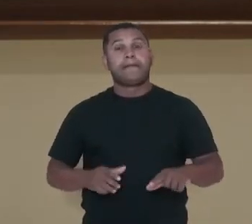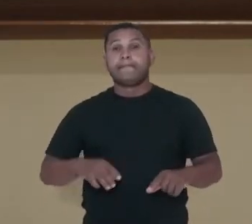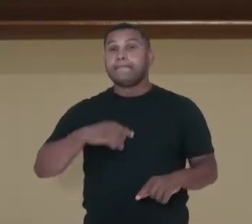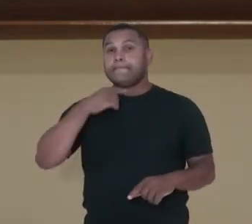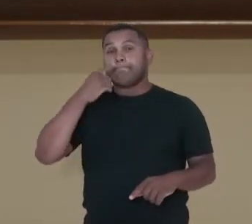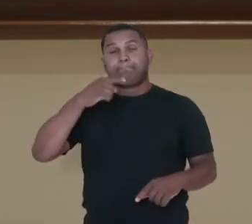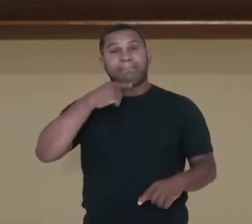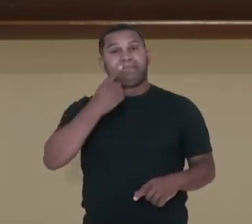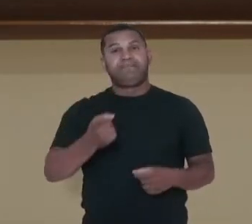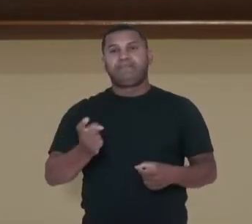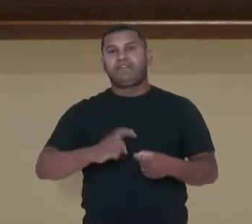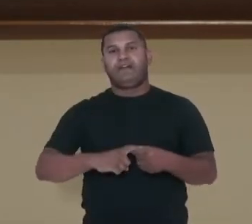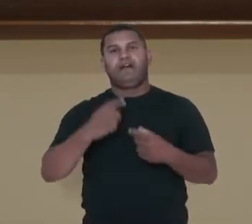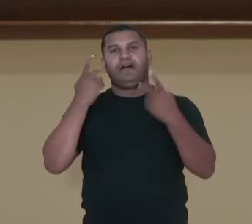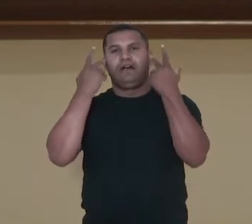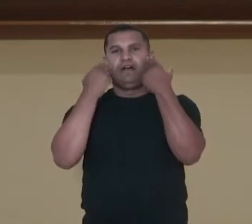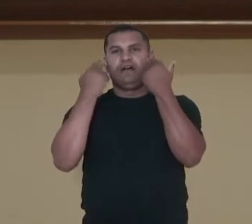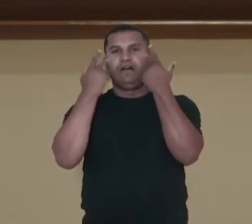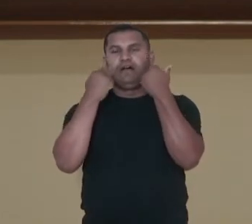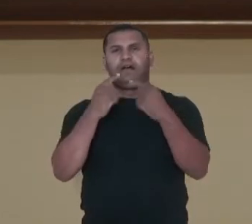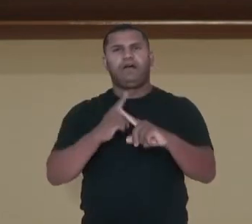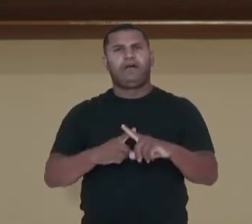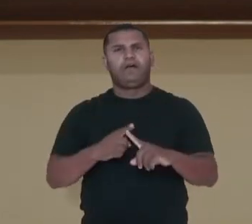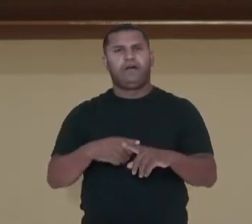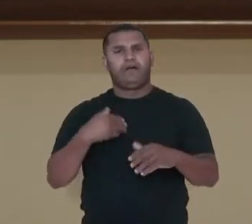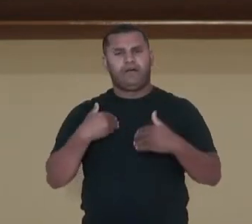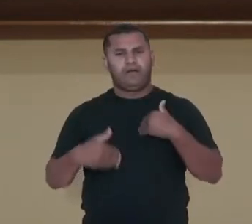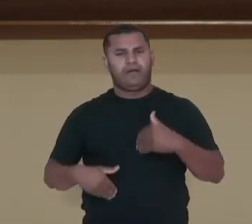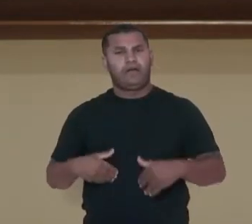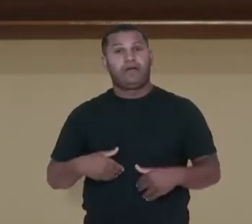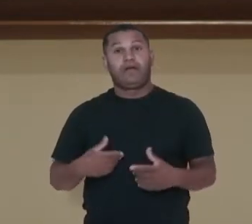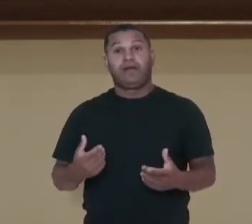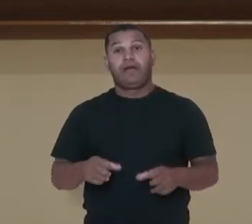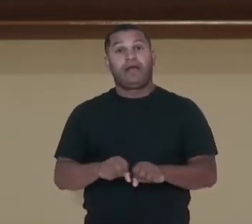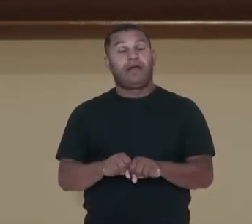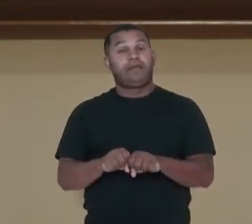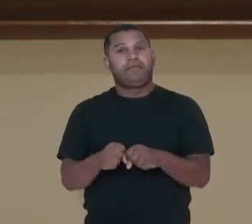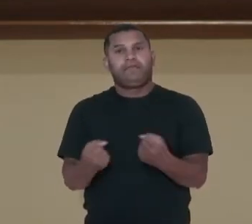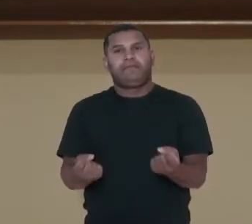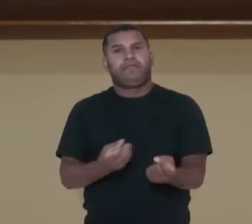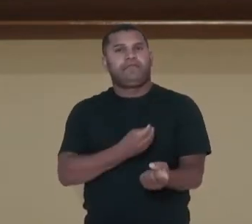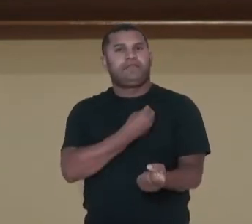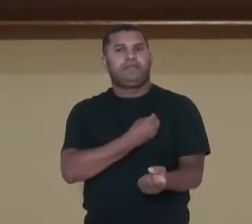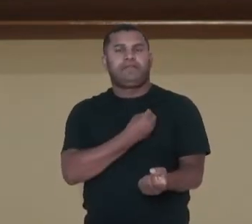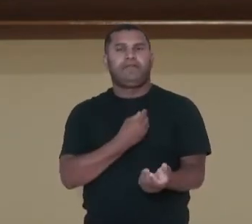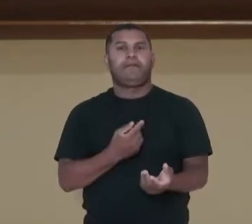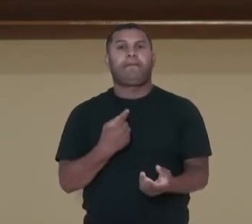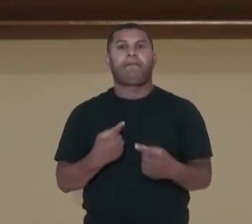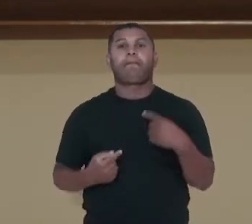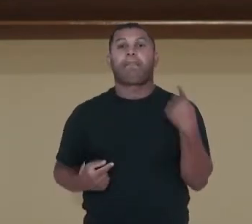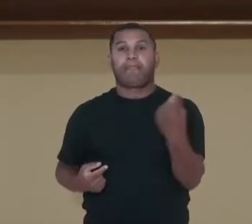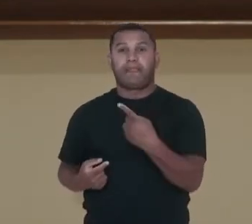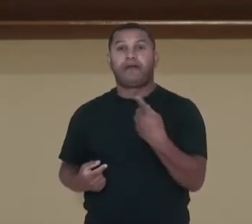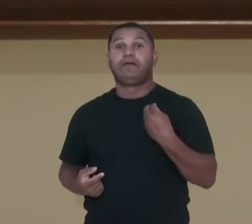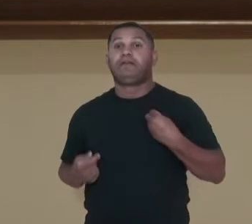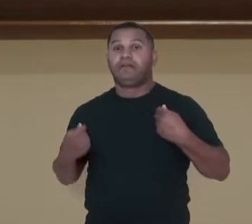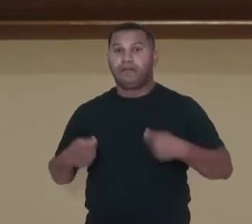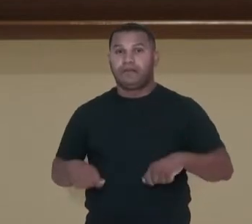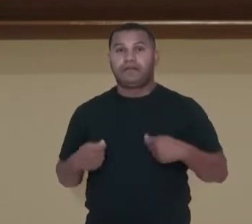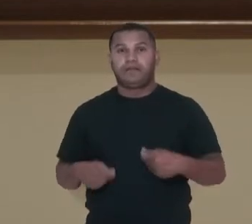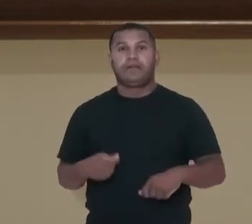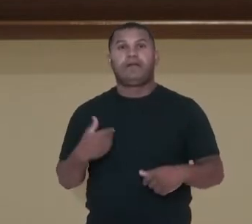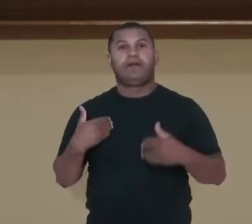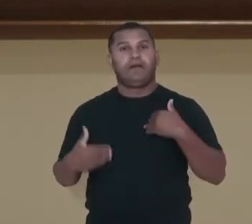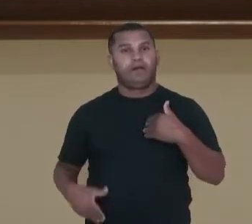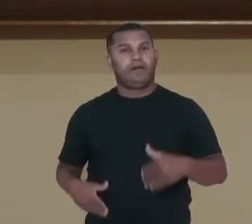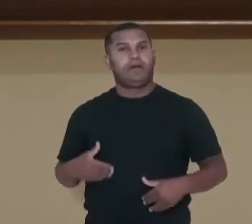atividades metabólicas daquele órgão que é indispensável para nós. Nós precisamos do nosso corpo, exatamente assim como nós fomos